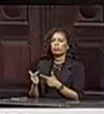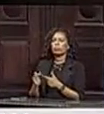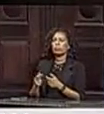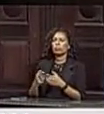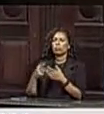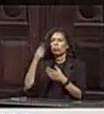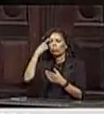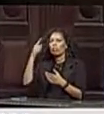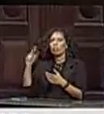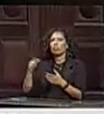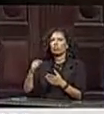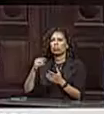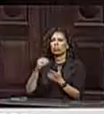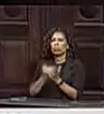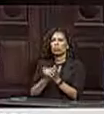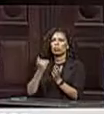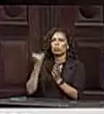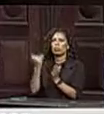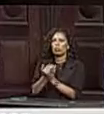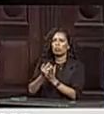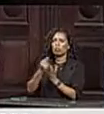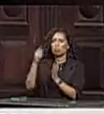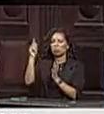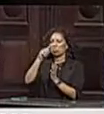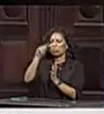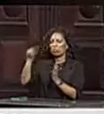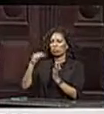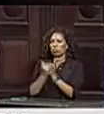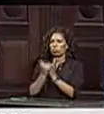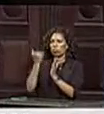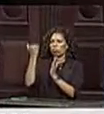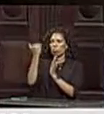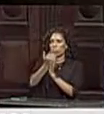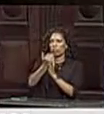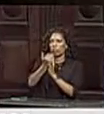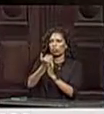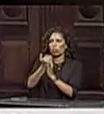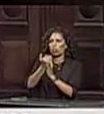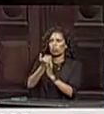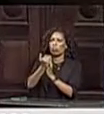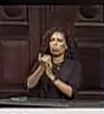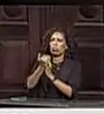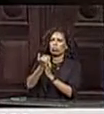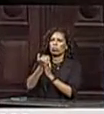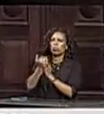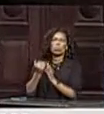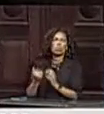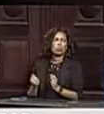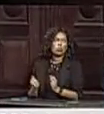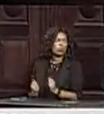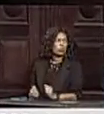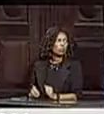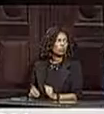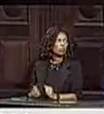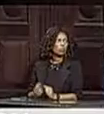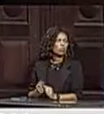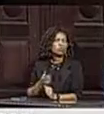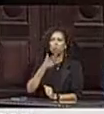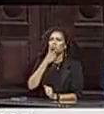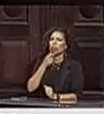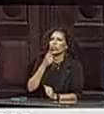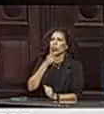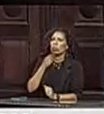significativo, ou pelo menos um percentual acima. Para concluir, por favor, deputado. Vou concluir.